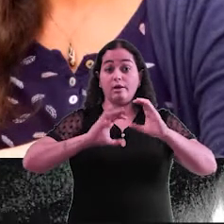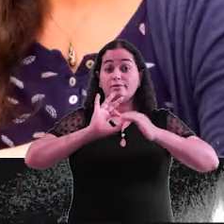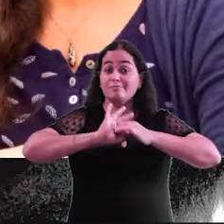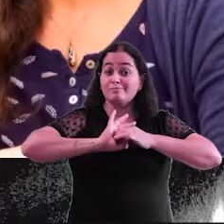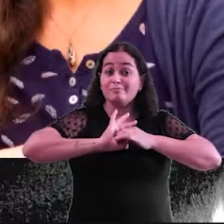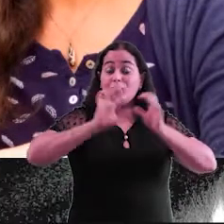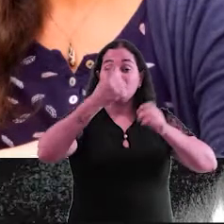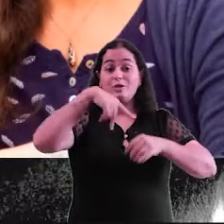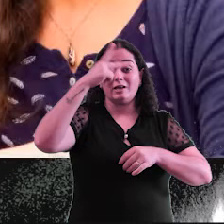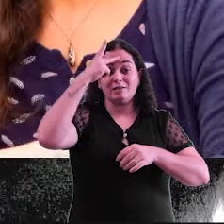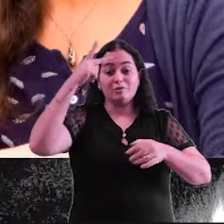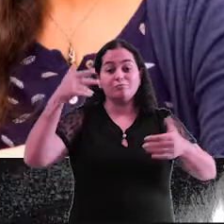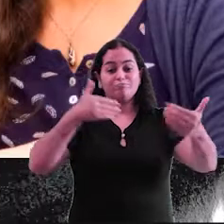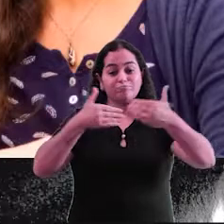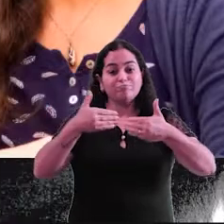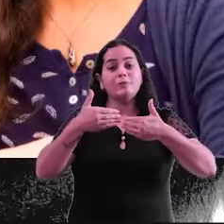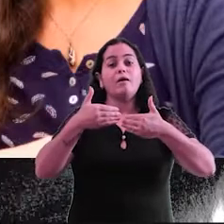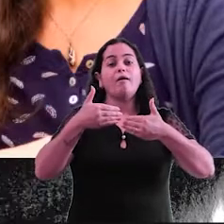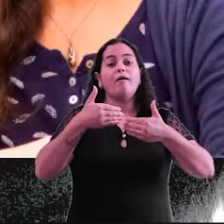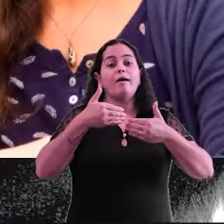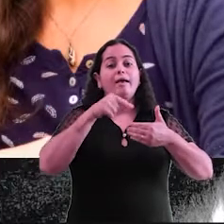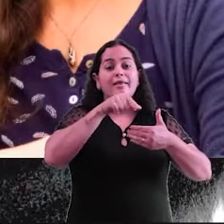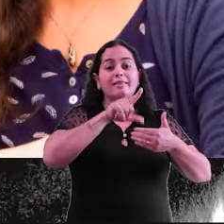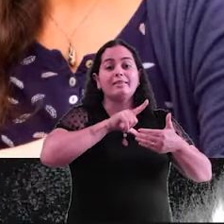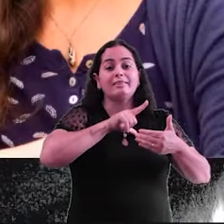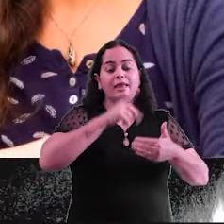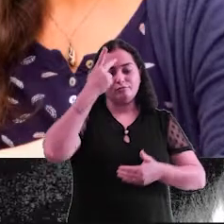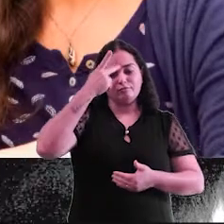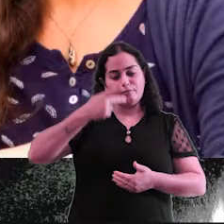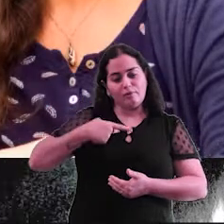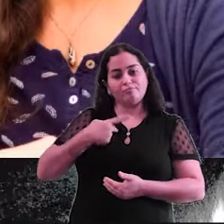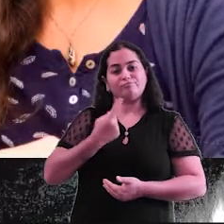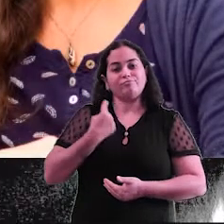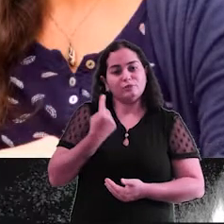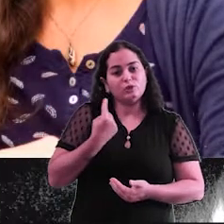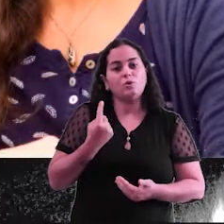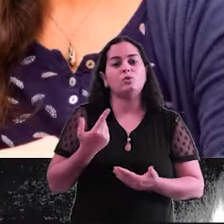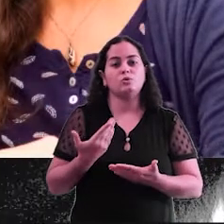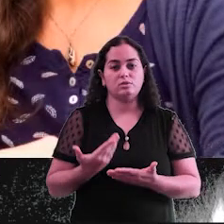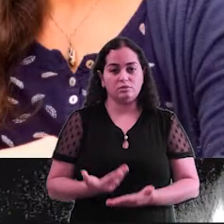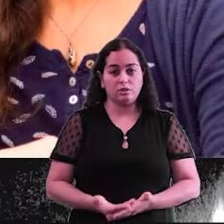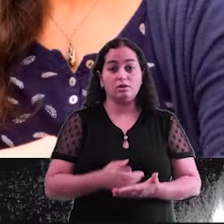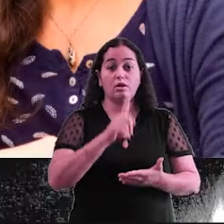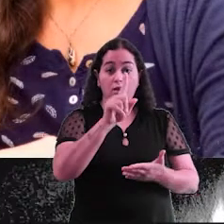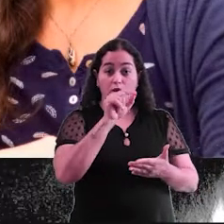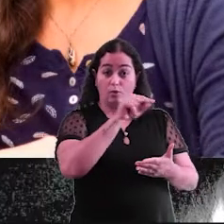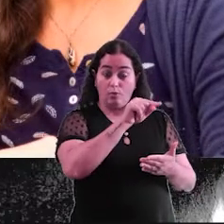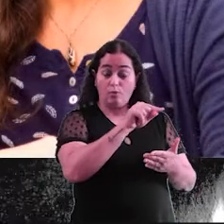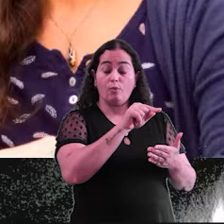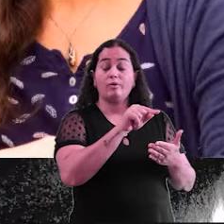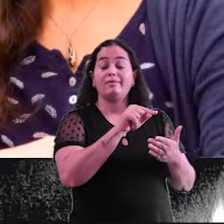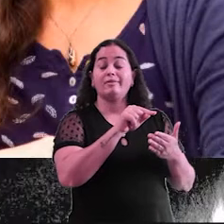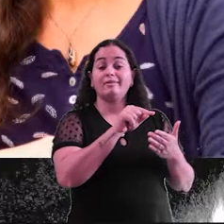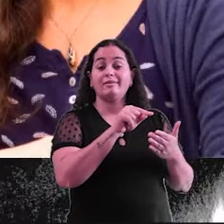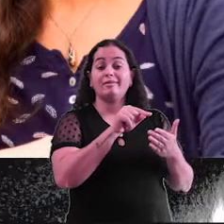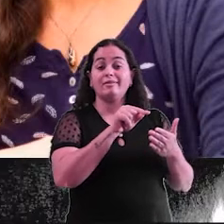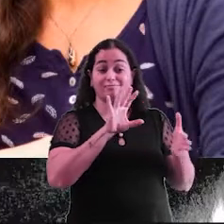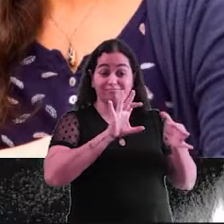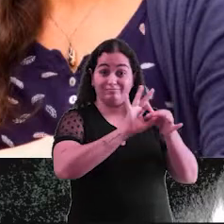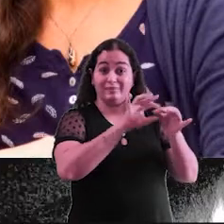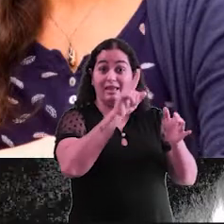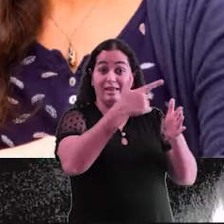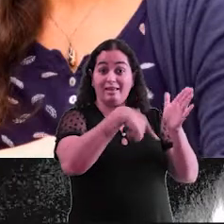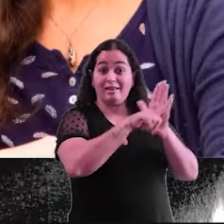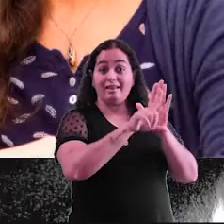trouxe de acessibilidade que está previsto na LBI, e também no Plano Nacional de Museus, né? E além das exposições